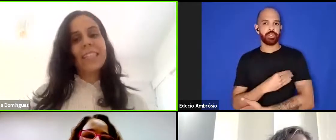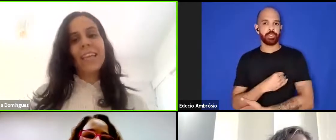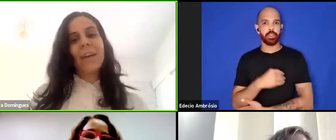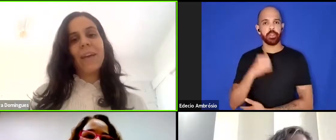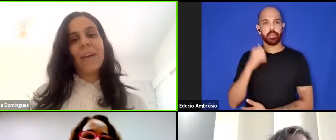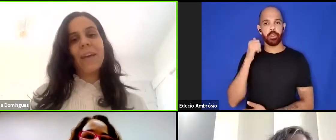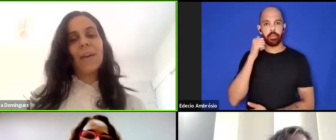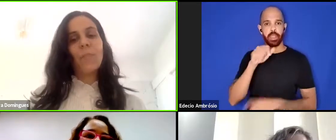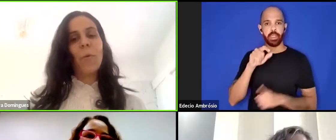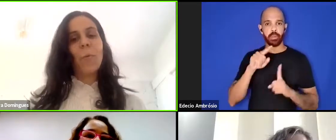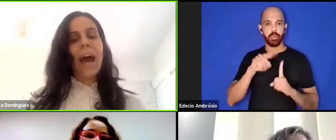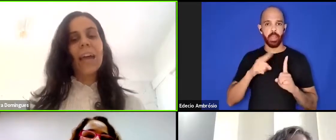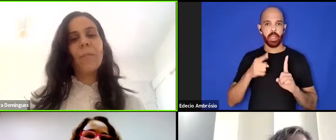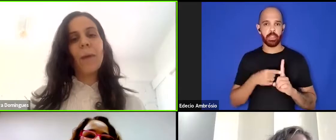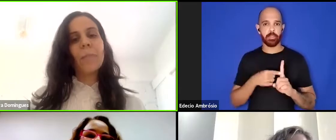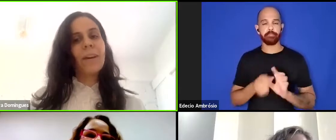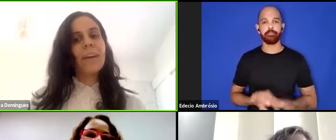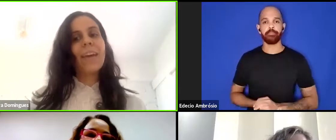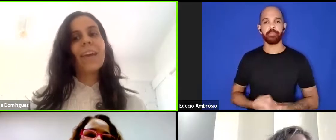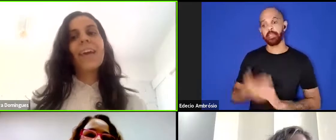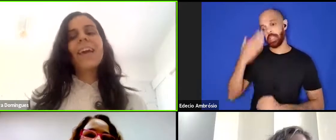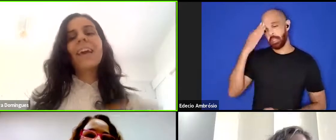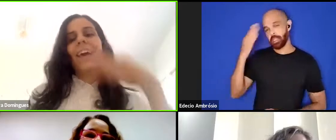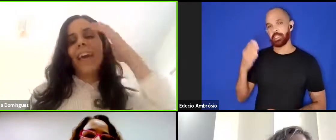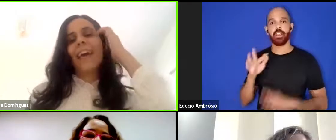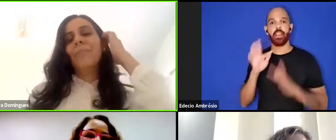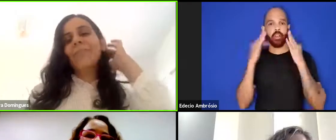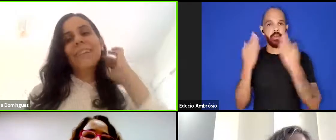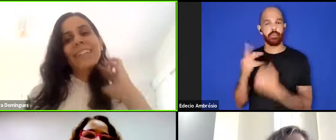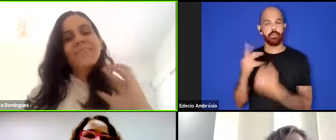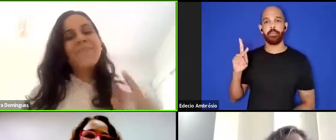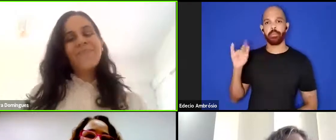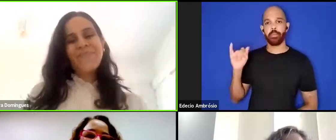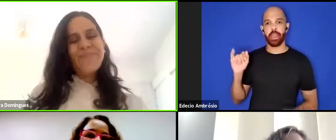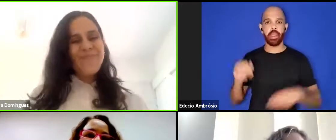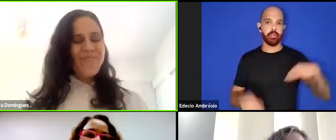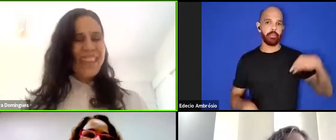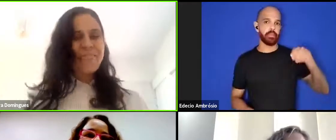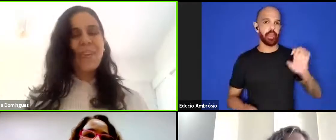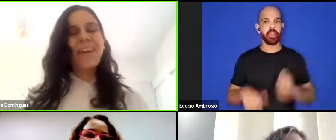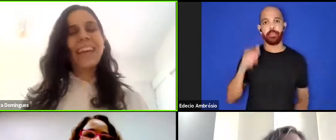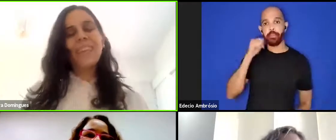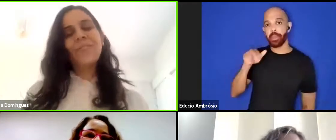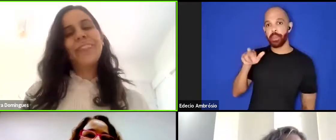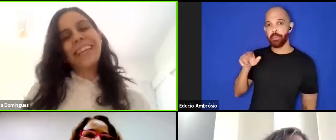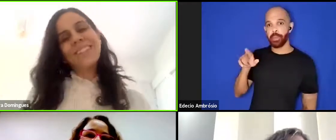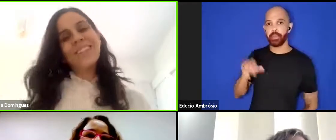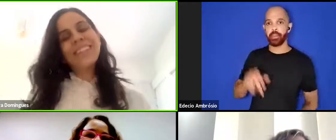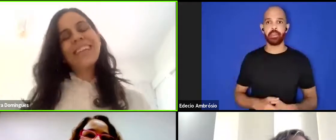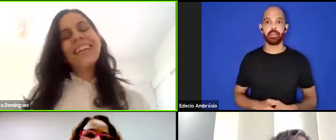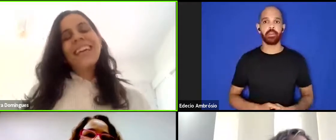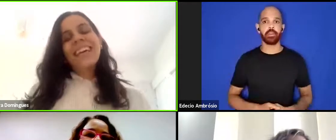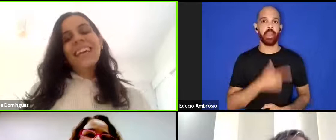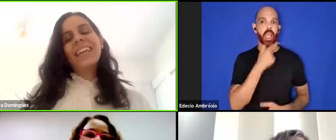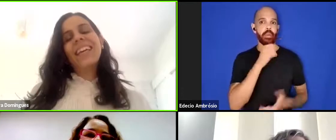de agradecer a minha família, meu pai, minha mãe, minha irmã, meu marido